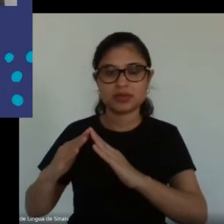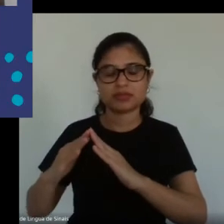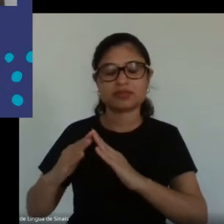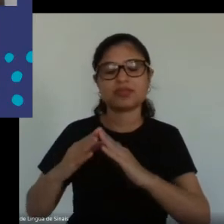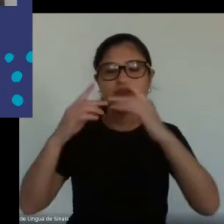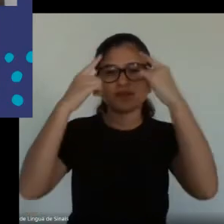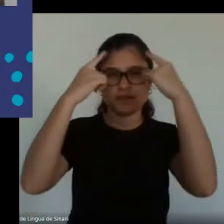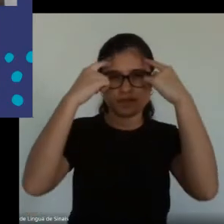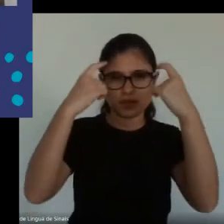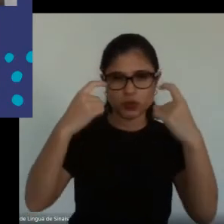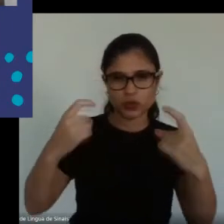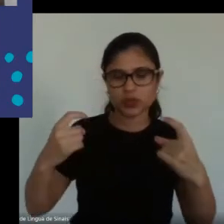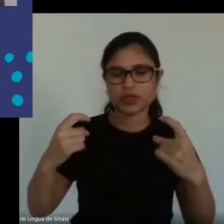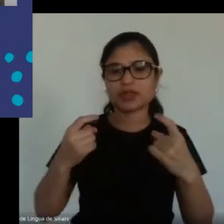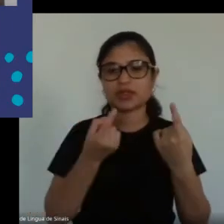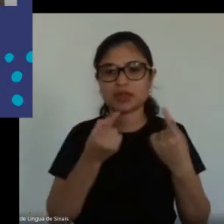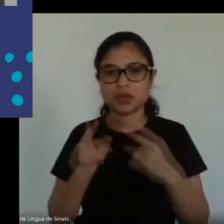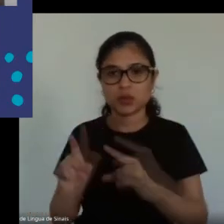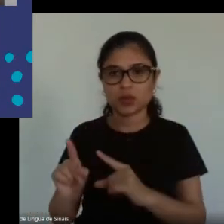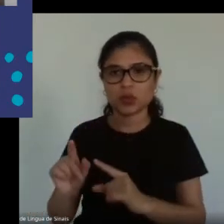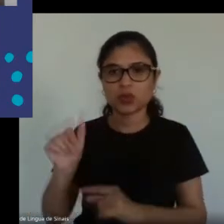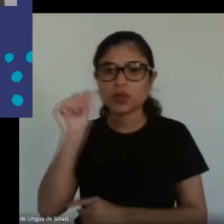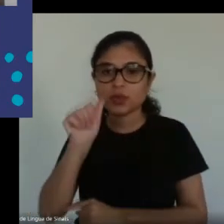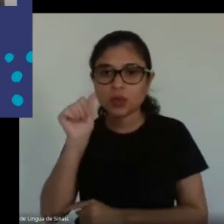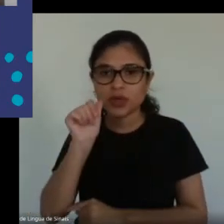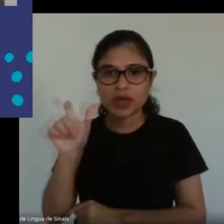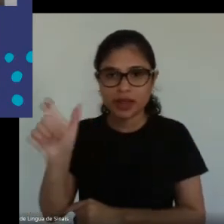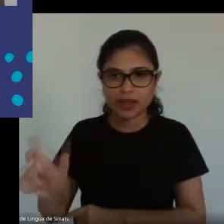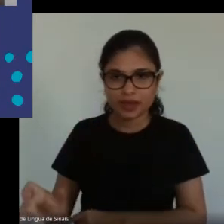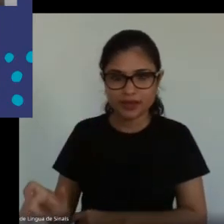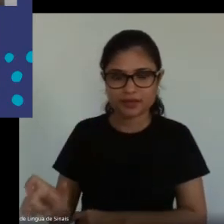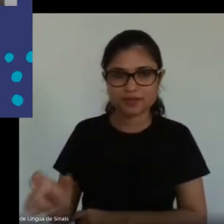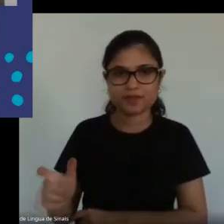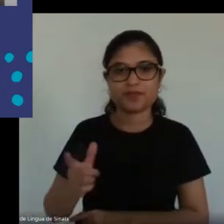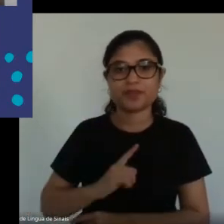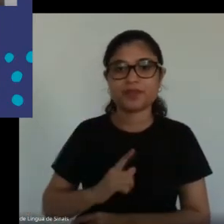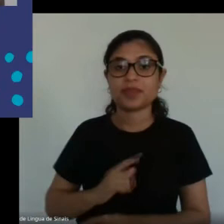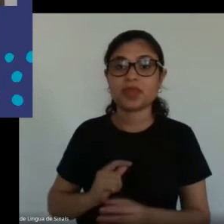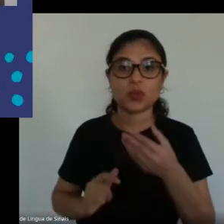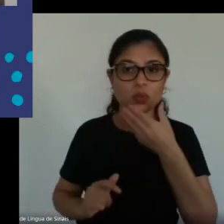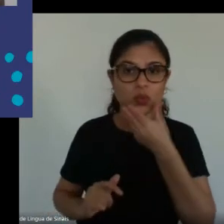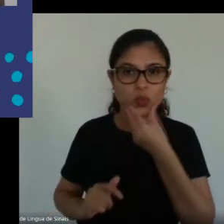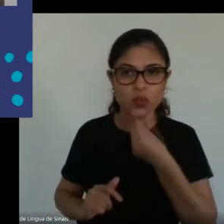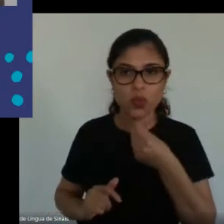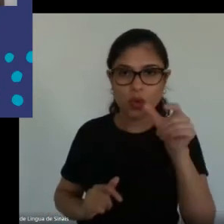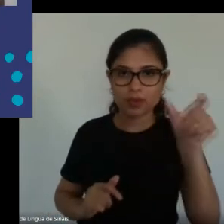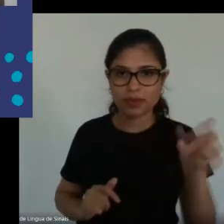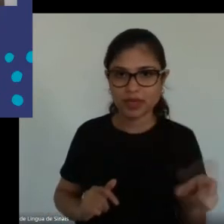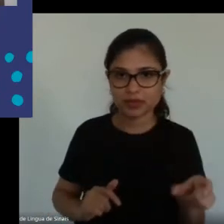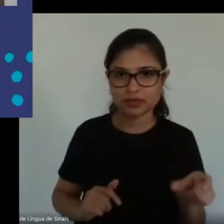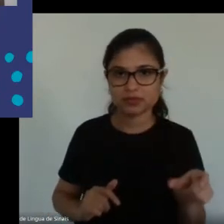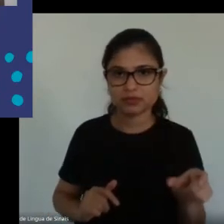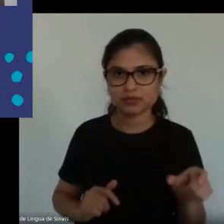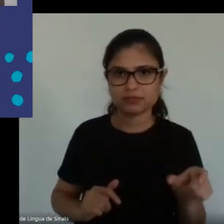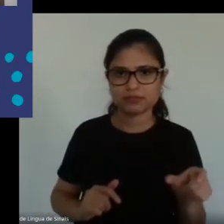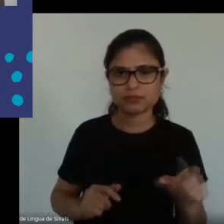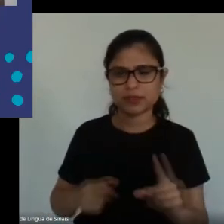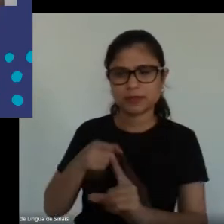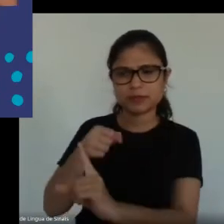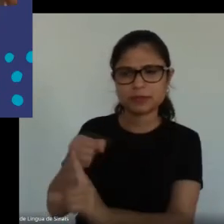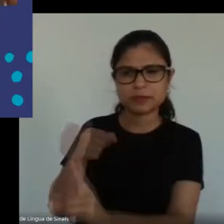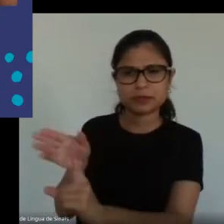da violência contra a mulher, você tem o homem que provoca